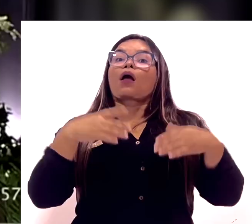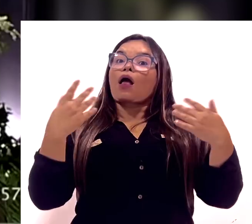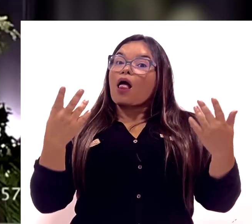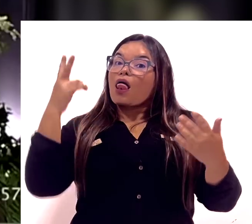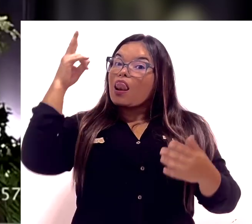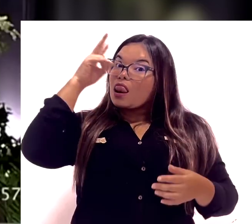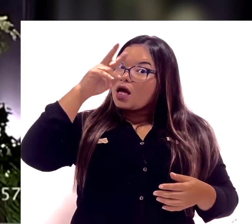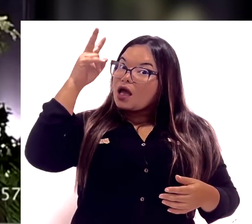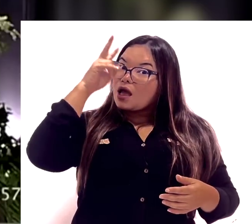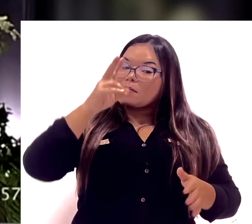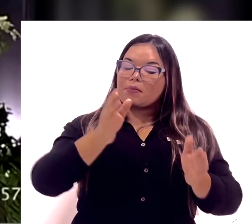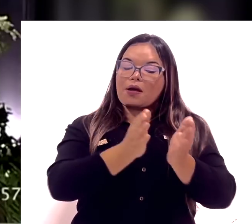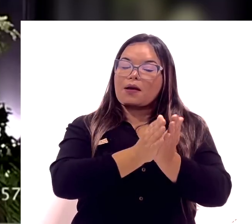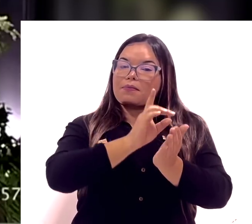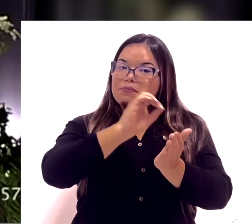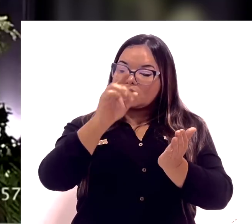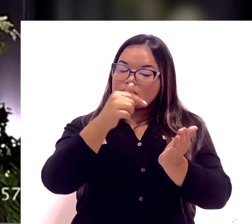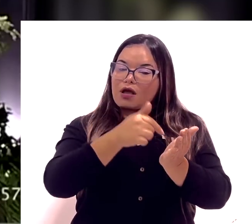do pecado?